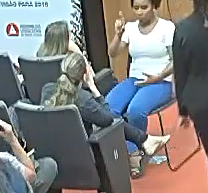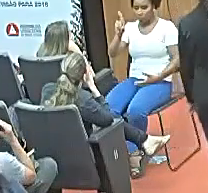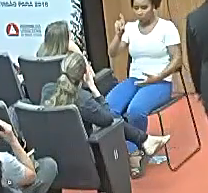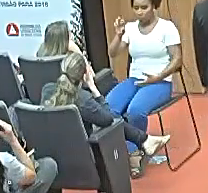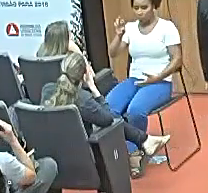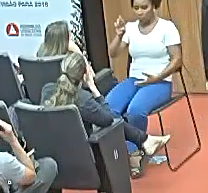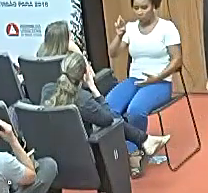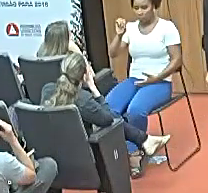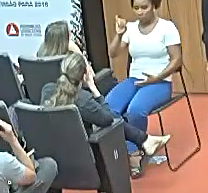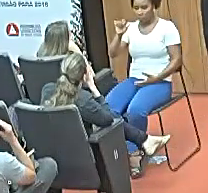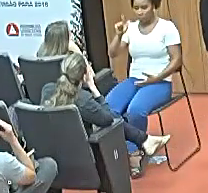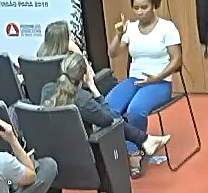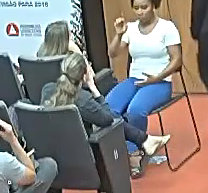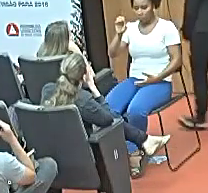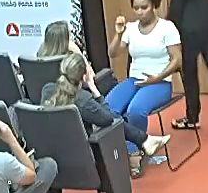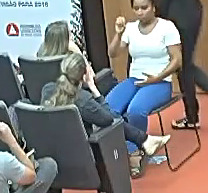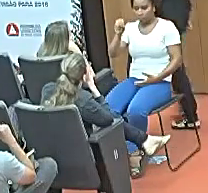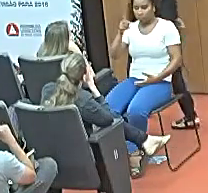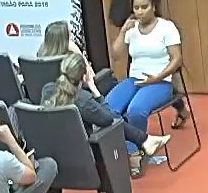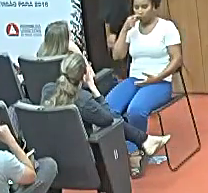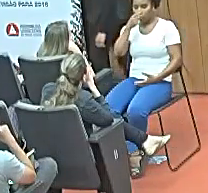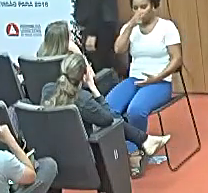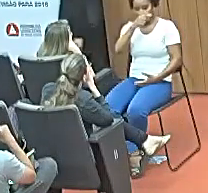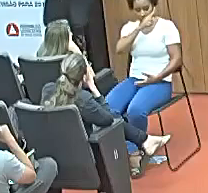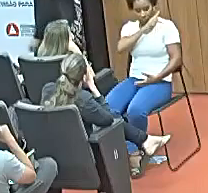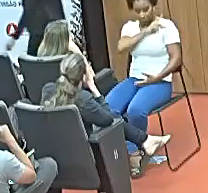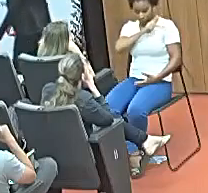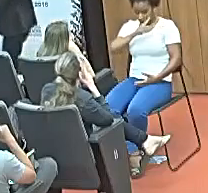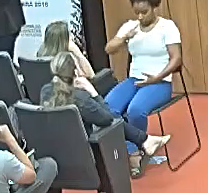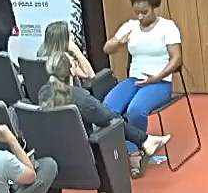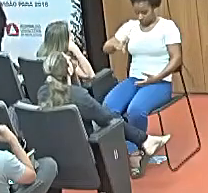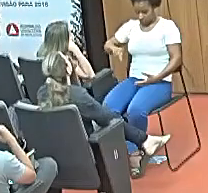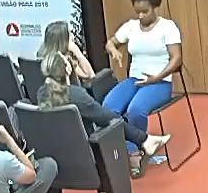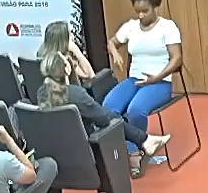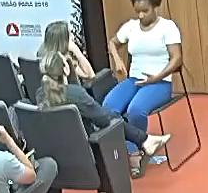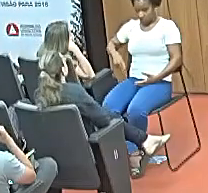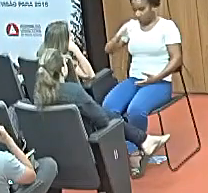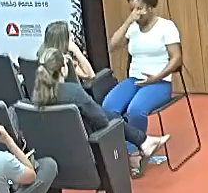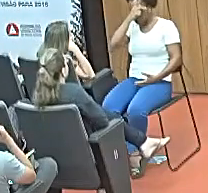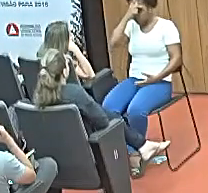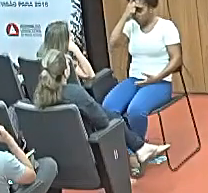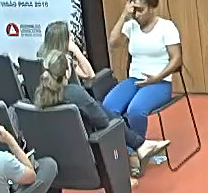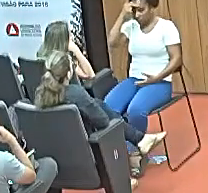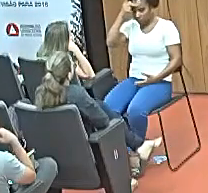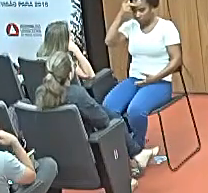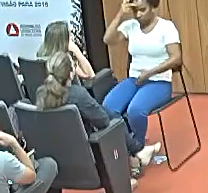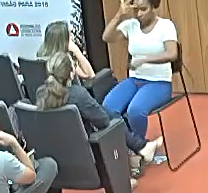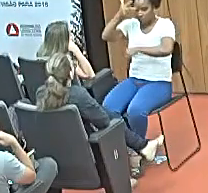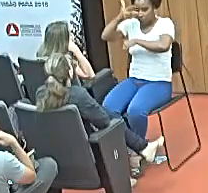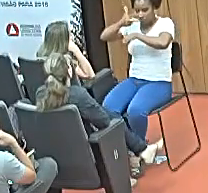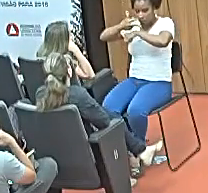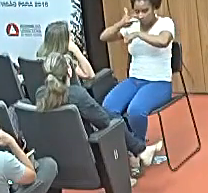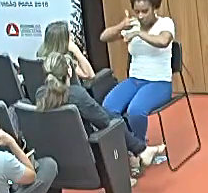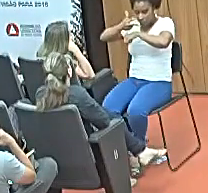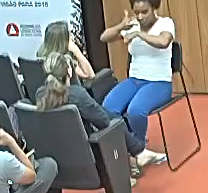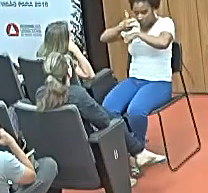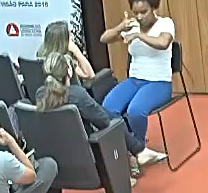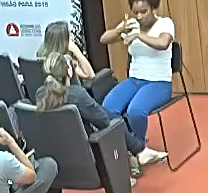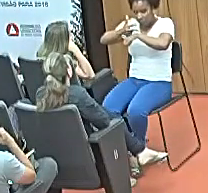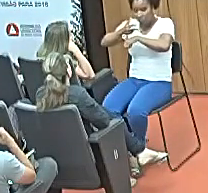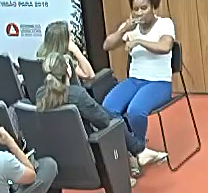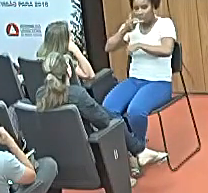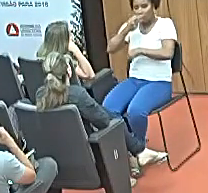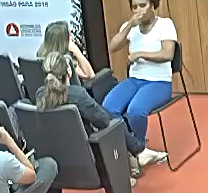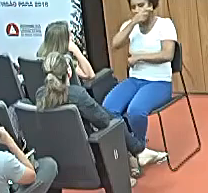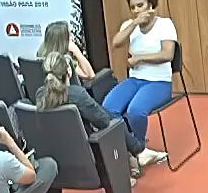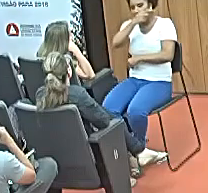da pessoa idosa de minas gerais eu tenho toda uma carreira dedicada ao estudo do envelhecimento e dos idosos sou